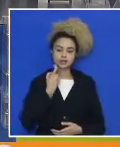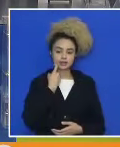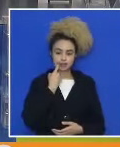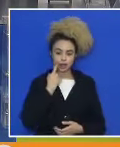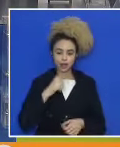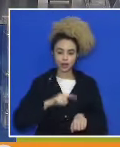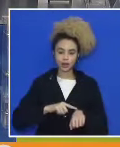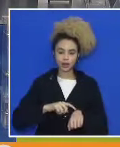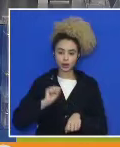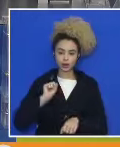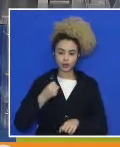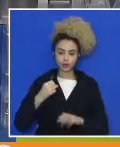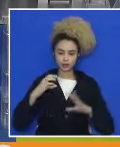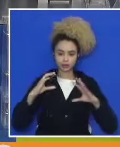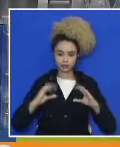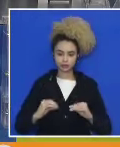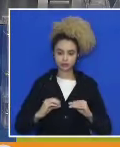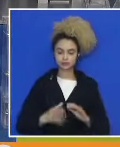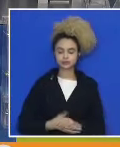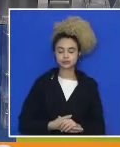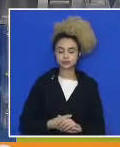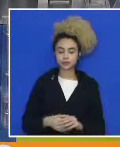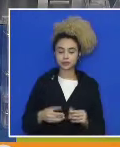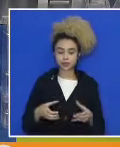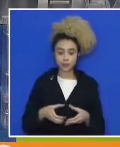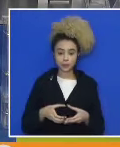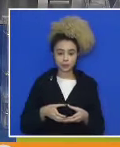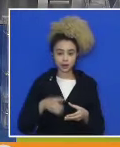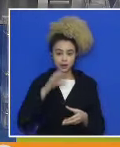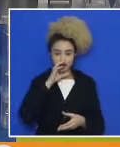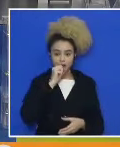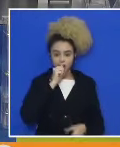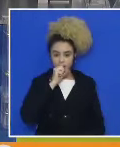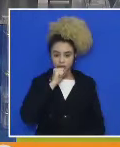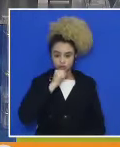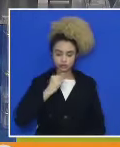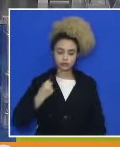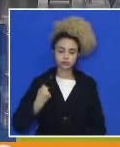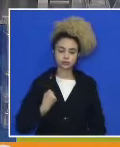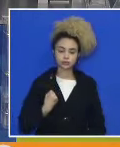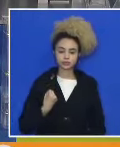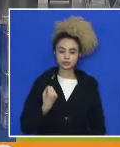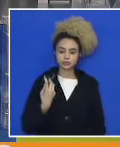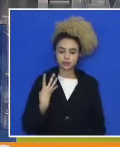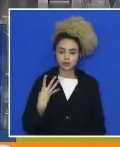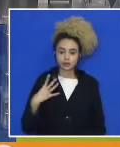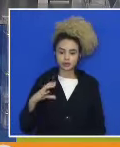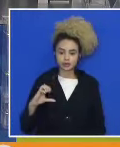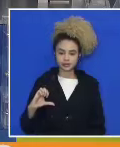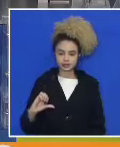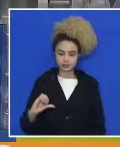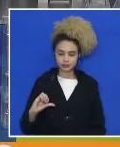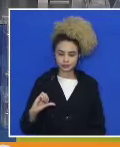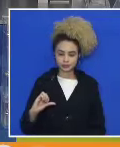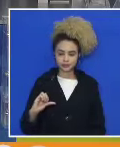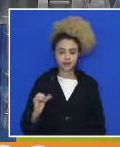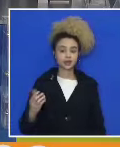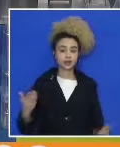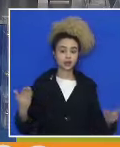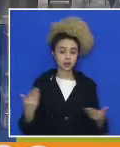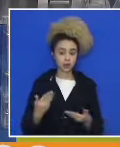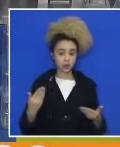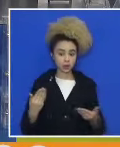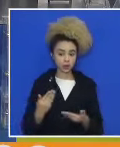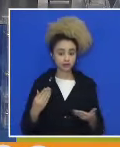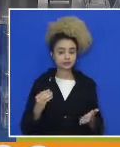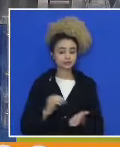partir das 8 da noite. Bola laranja, número 49. Laranja, 49. Agora,